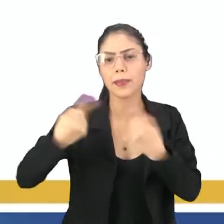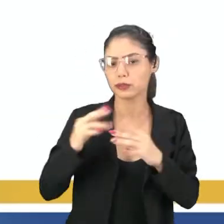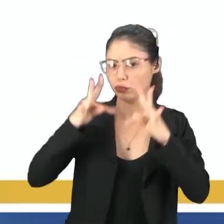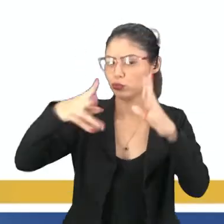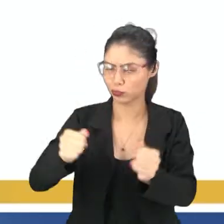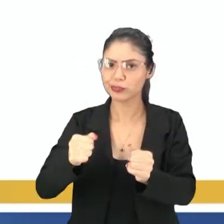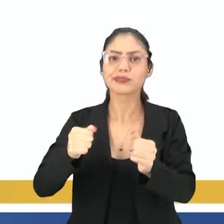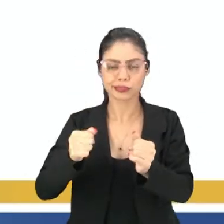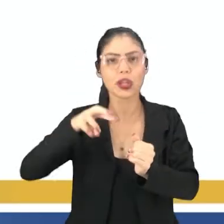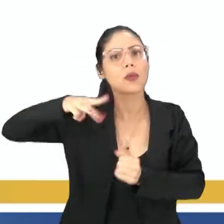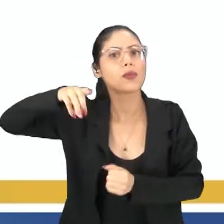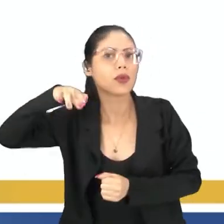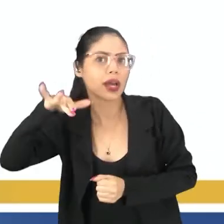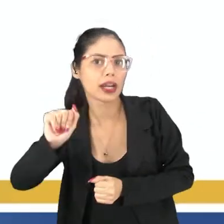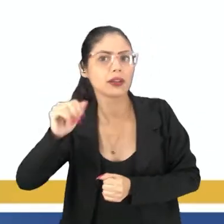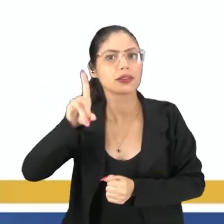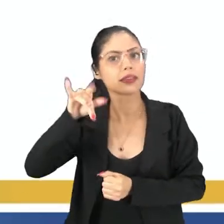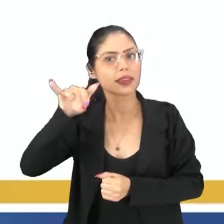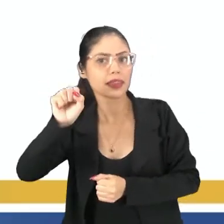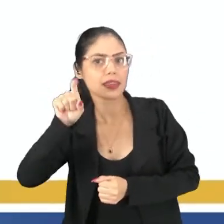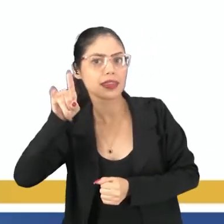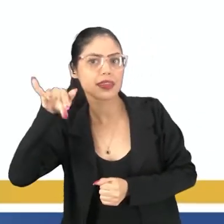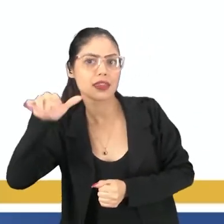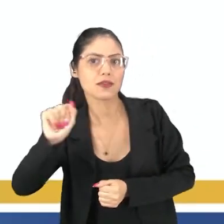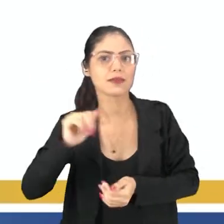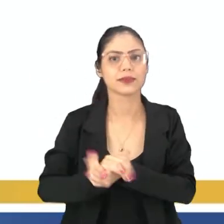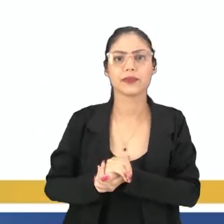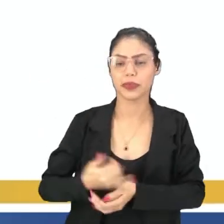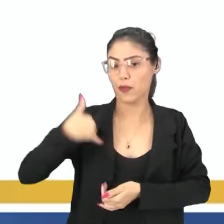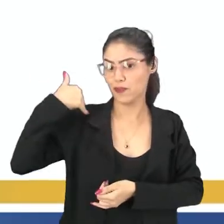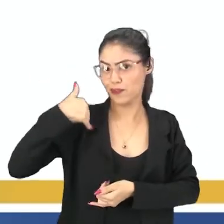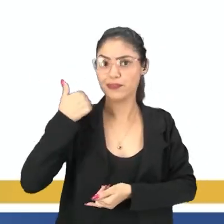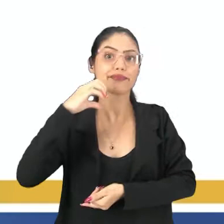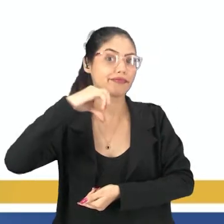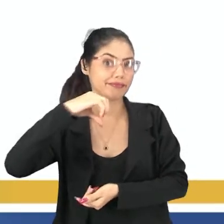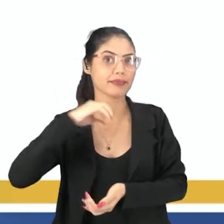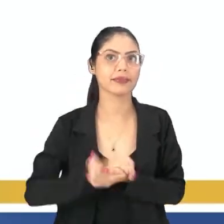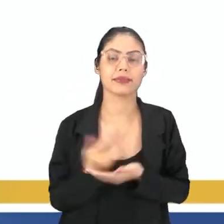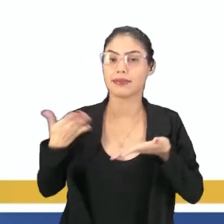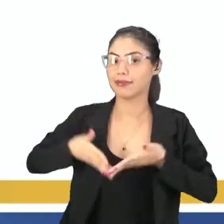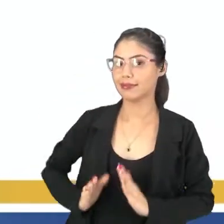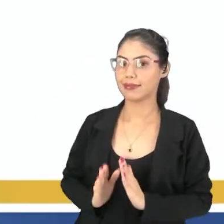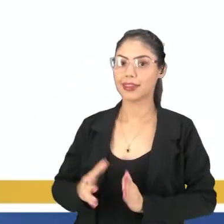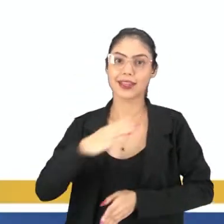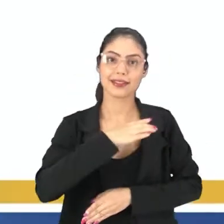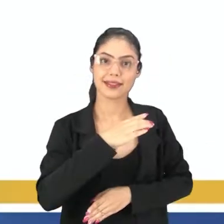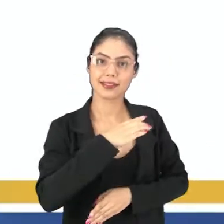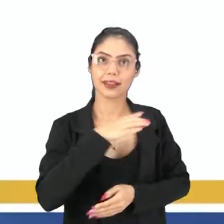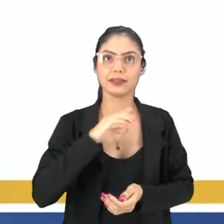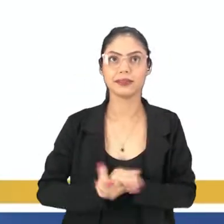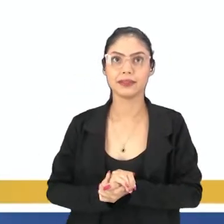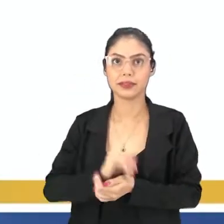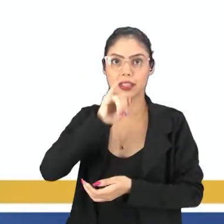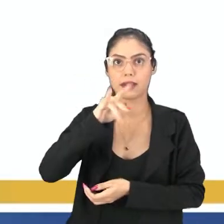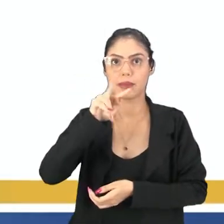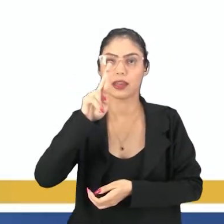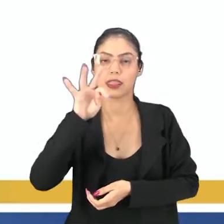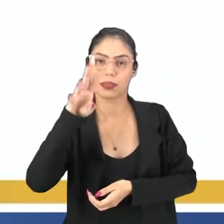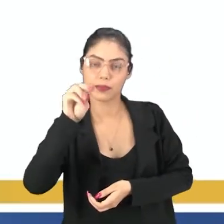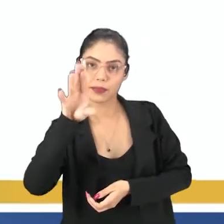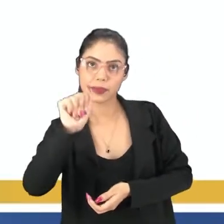nome completo é Murilo da Silva Júnior. Tenho 9 anos e nasci na cidade de